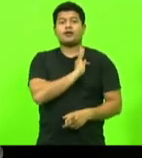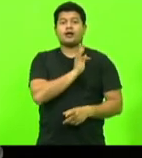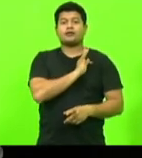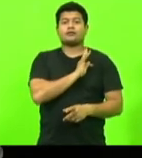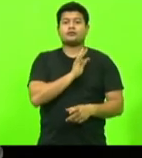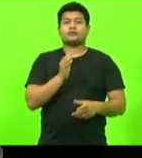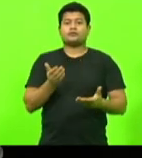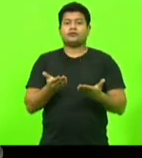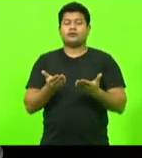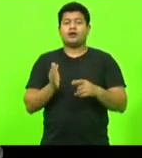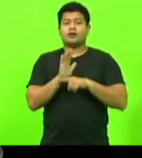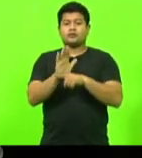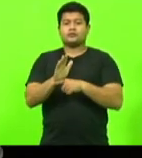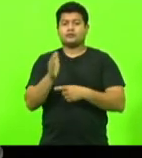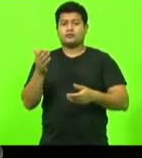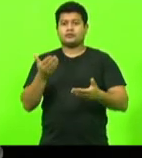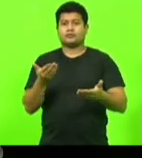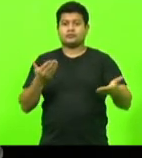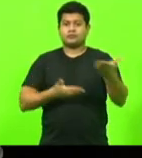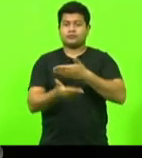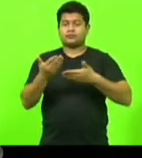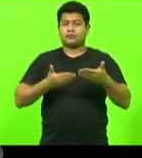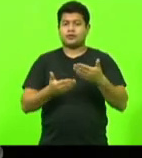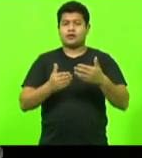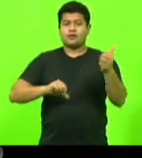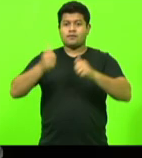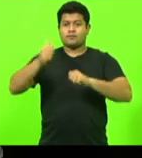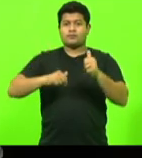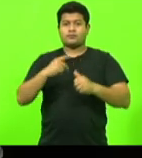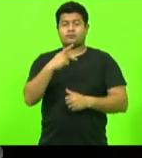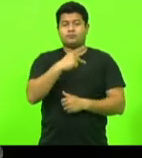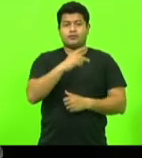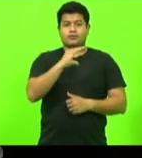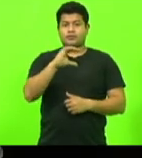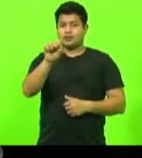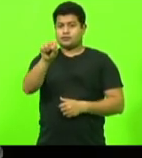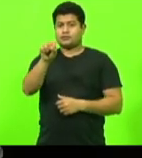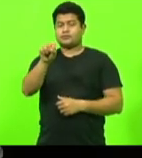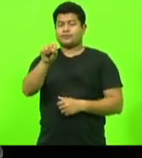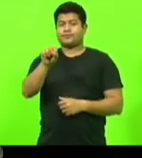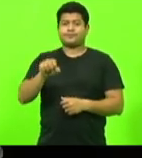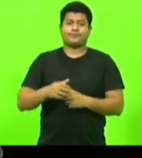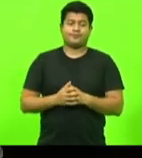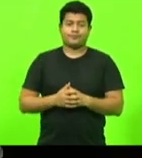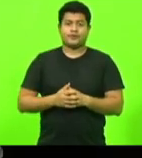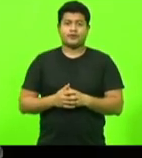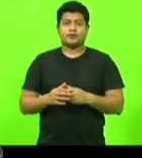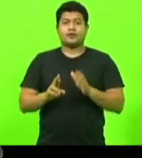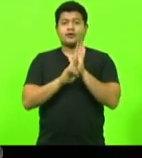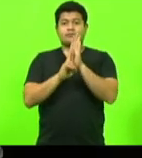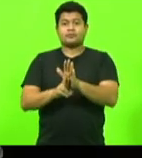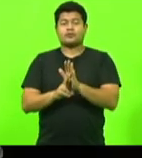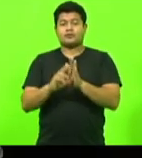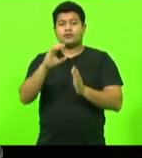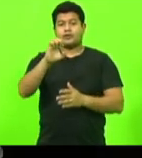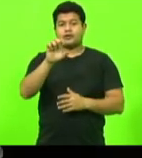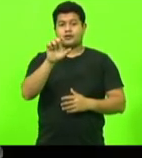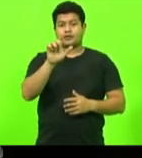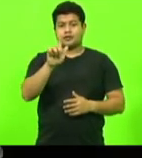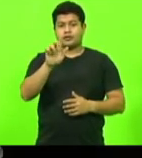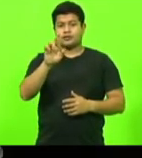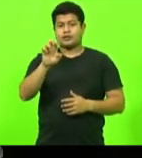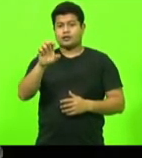na análise de parâmetros de vencimentos do PCS, os representantes do Egrégio Tribunal de Contas do